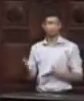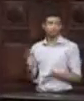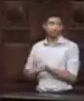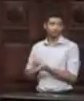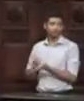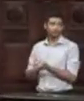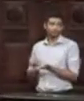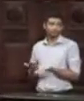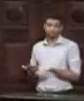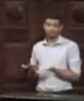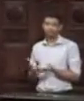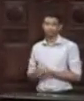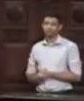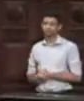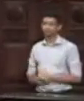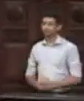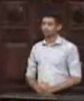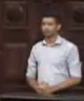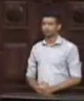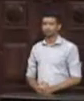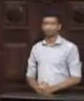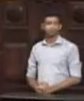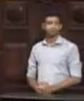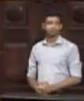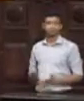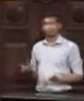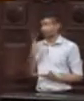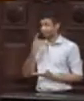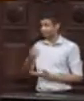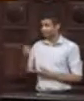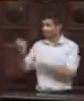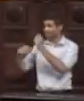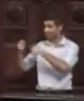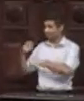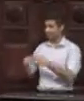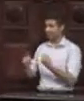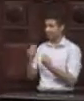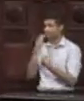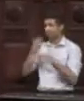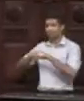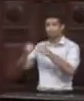de forma saudável a economia do Estado do Rio de Janeiro. Não é nada disso.